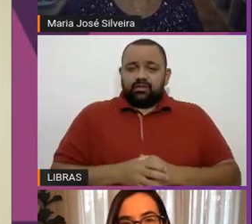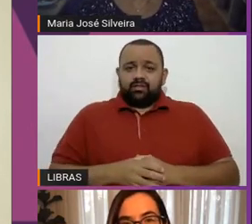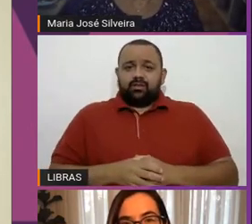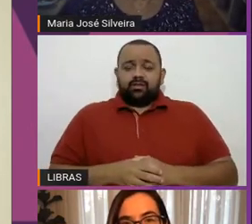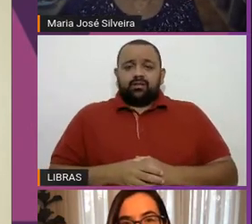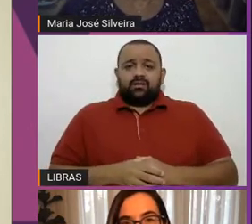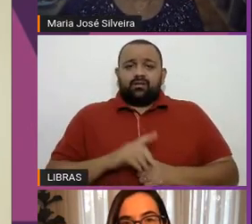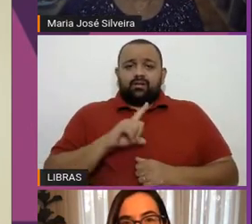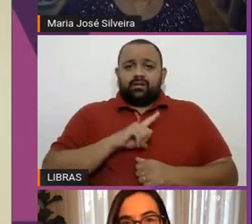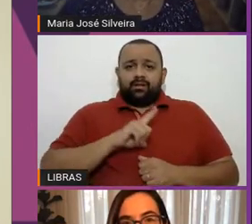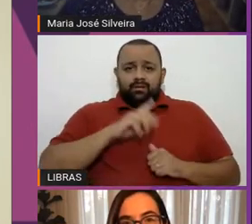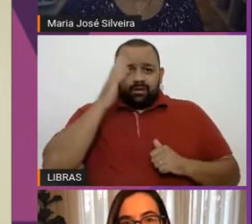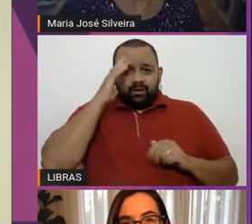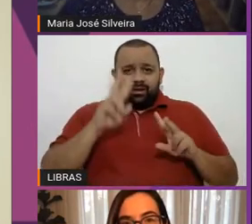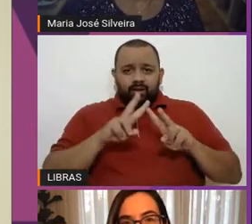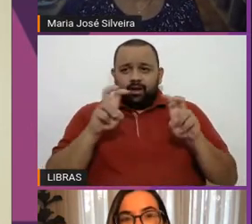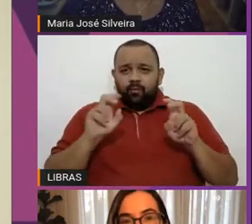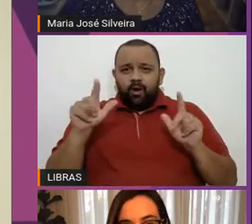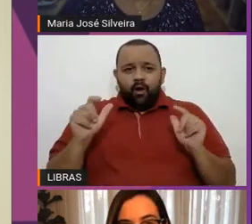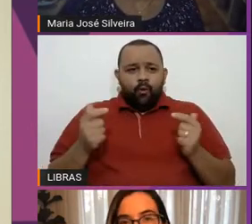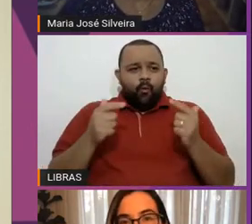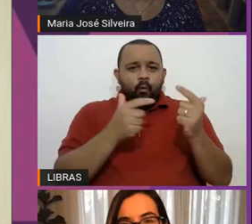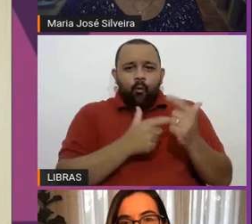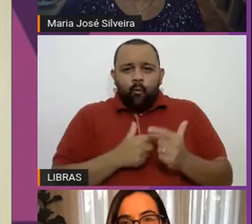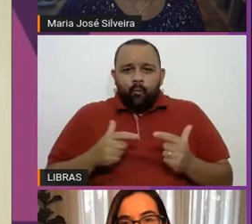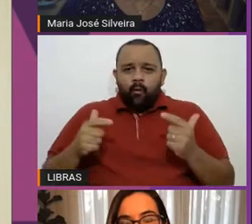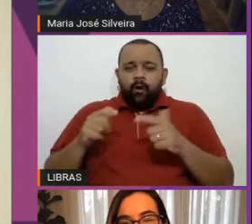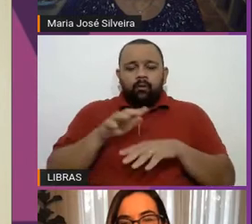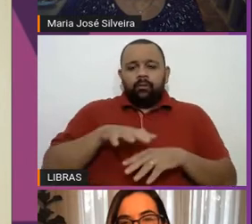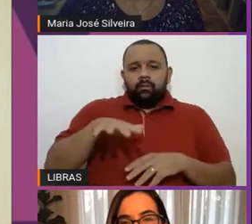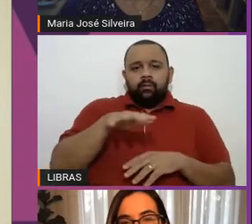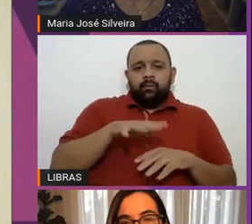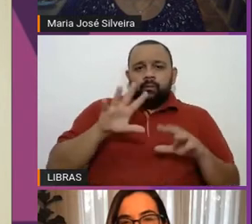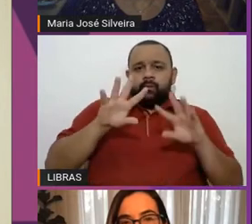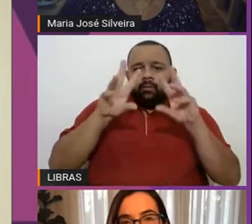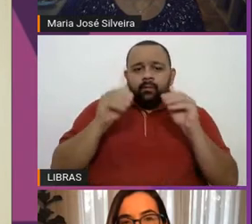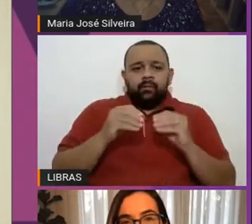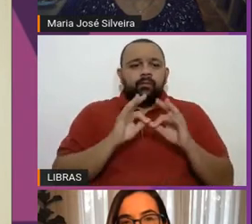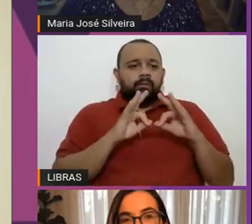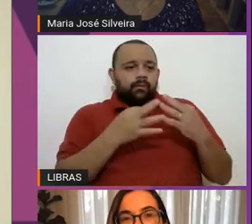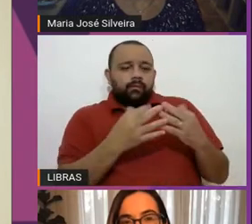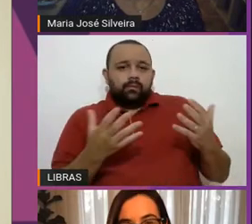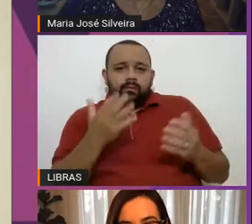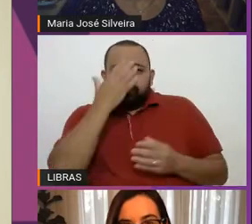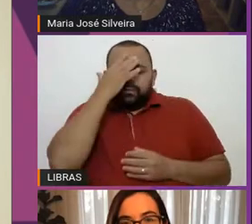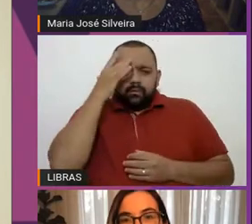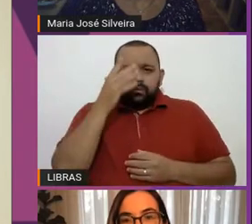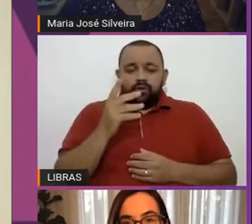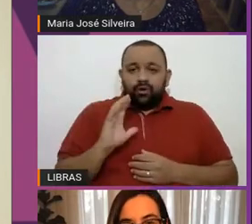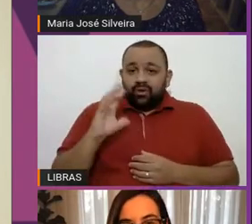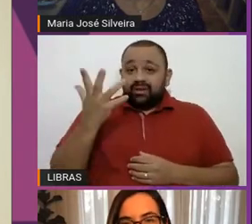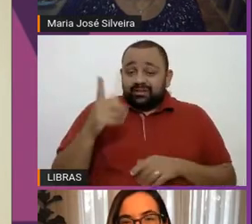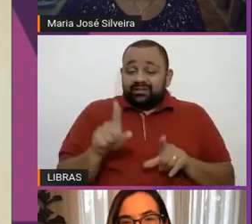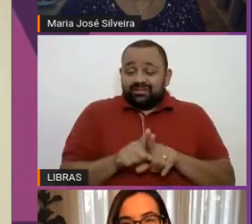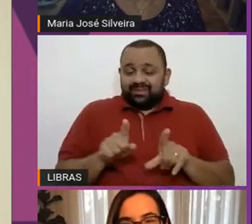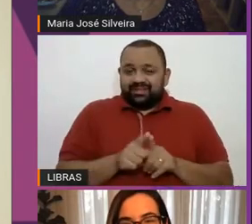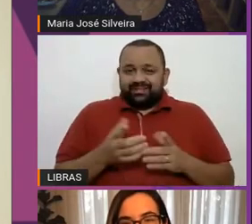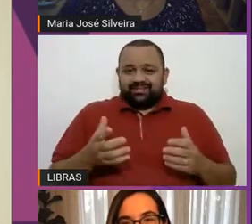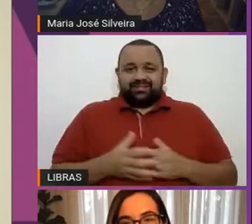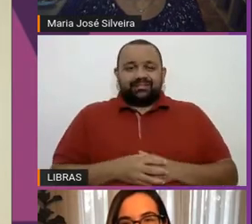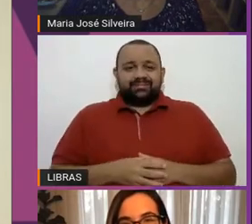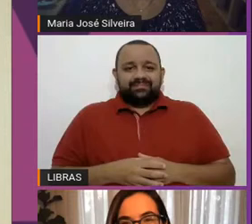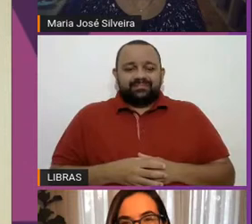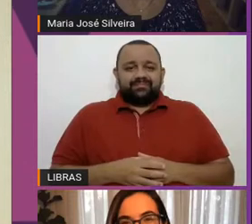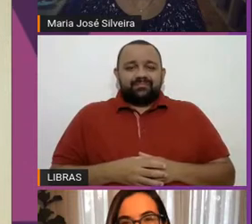televisionado em um show de horrores pela família acho que se passaram por isso também